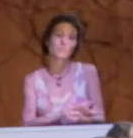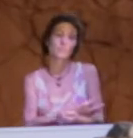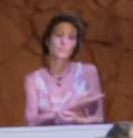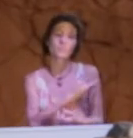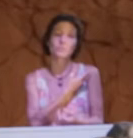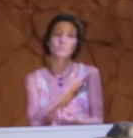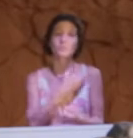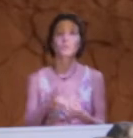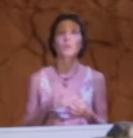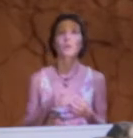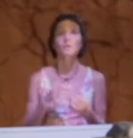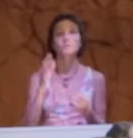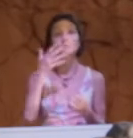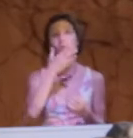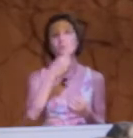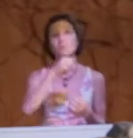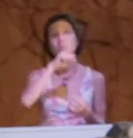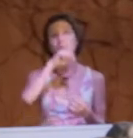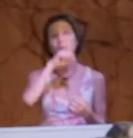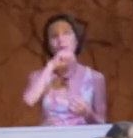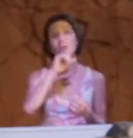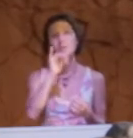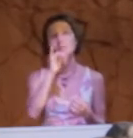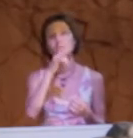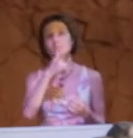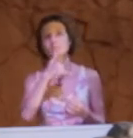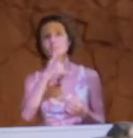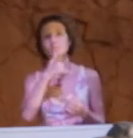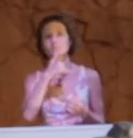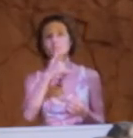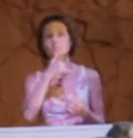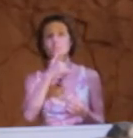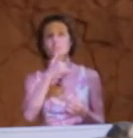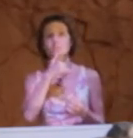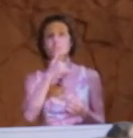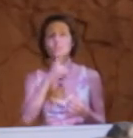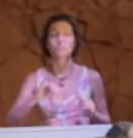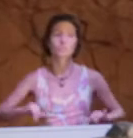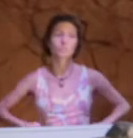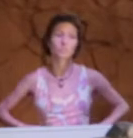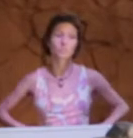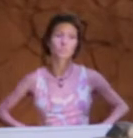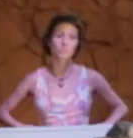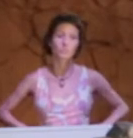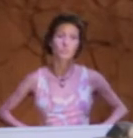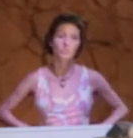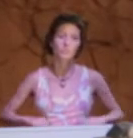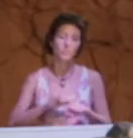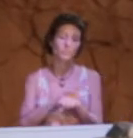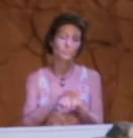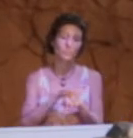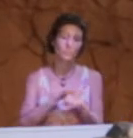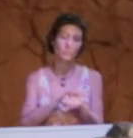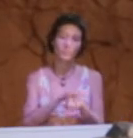a qualquer momento. Mas o meu último momento que ele mandou para mim foi: filha, vive e não perca a cabeça.